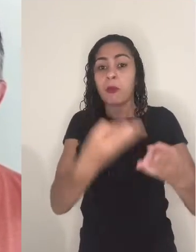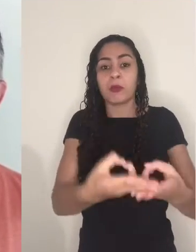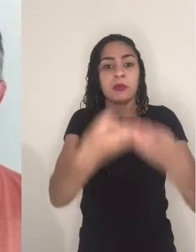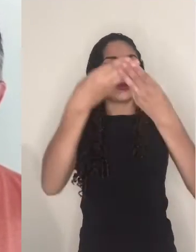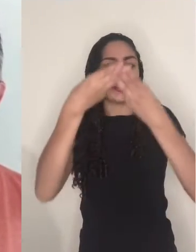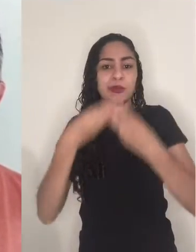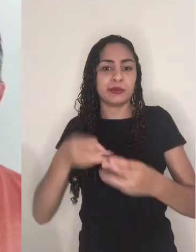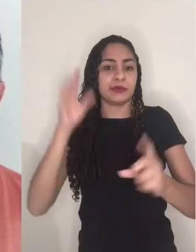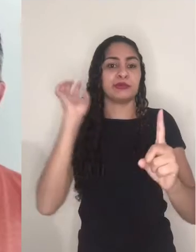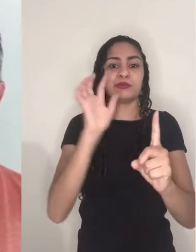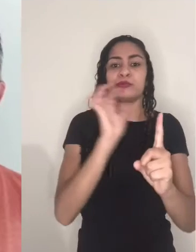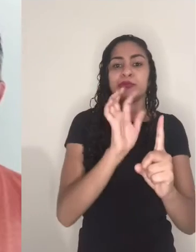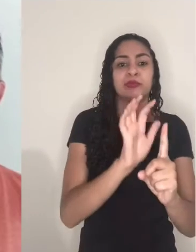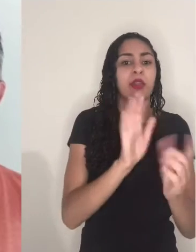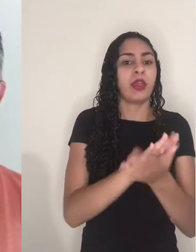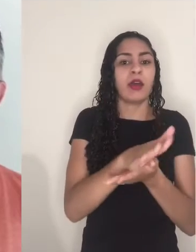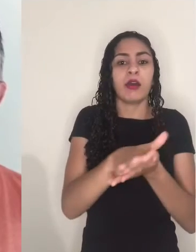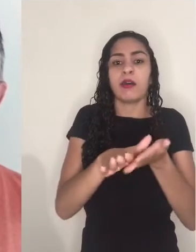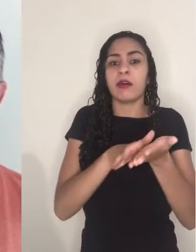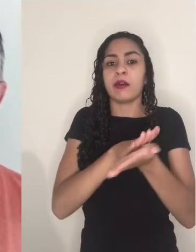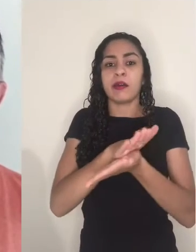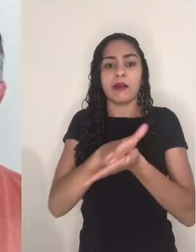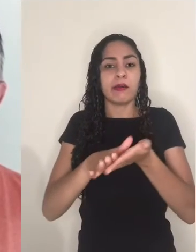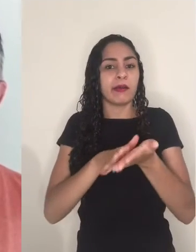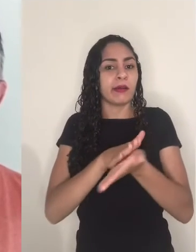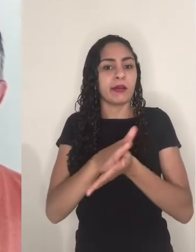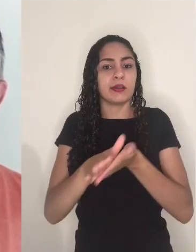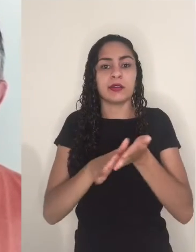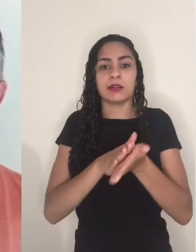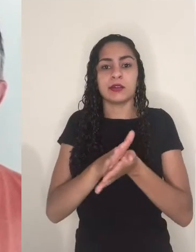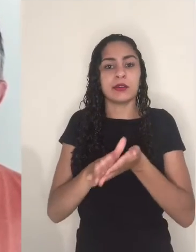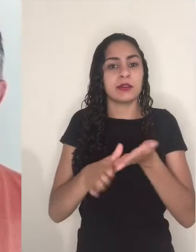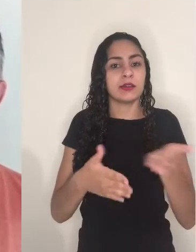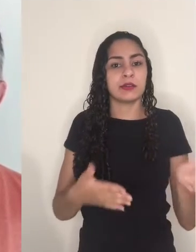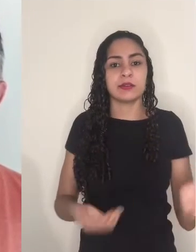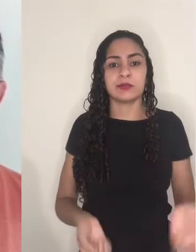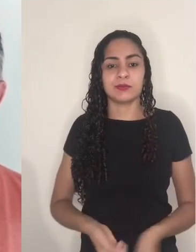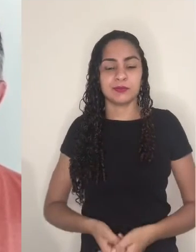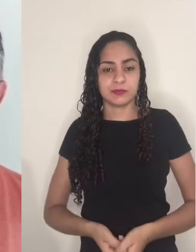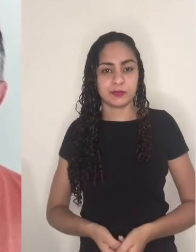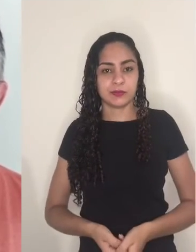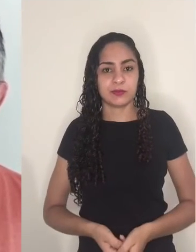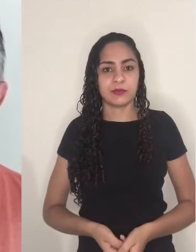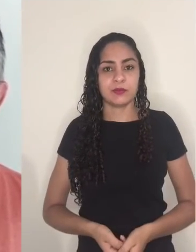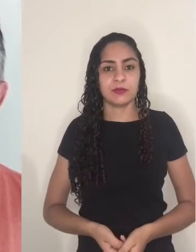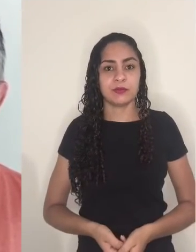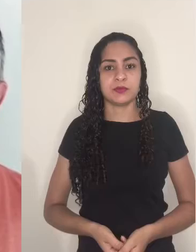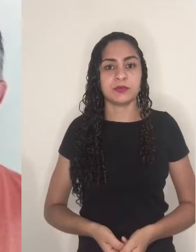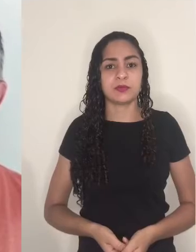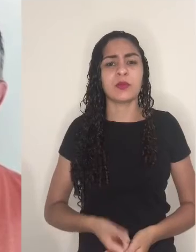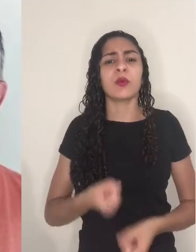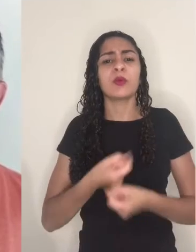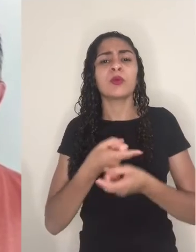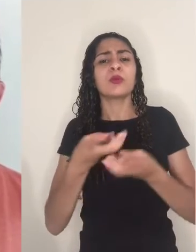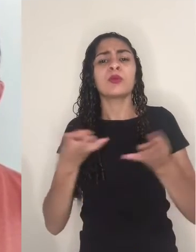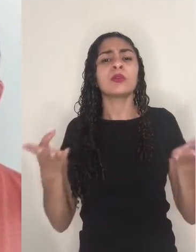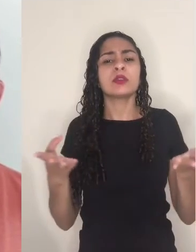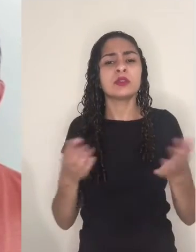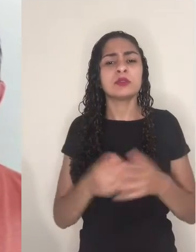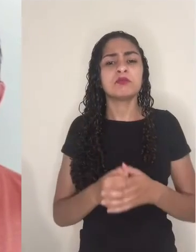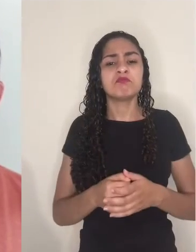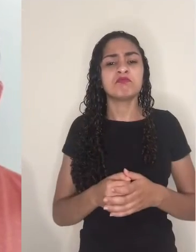procedências das perseguições e difamações. Quantas